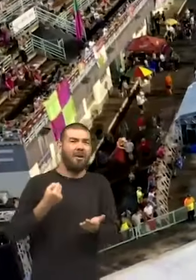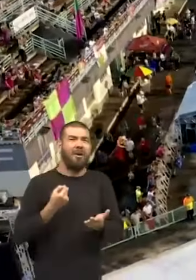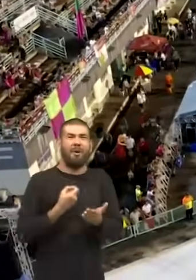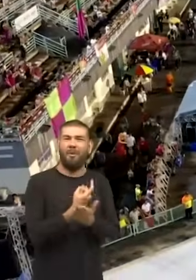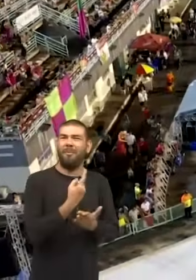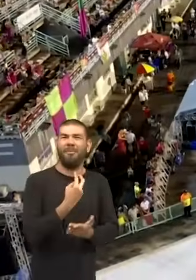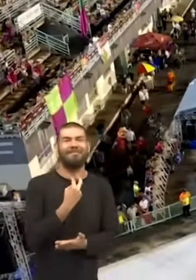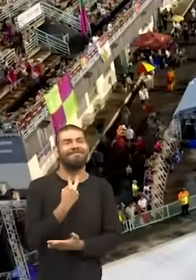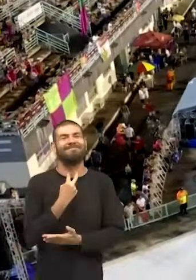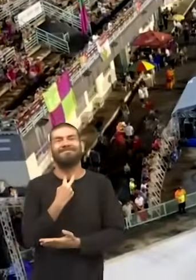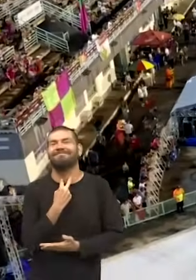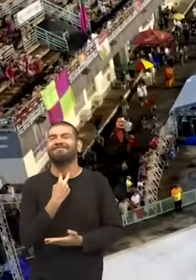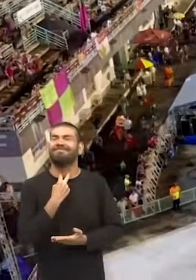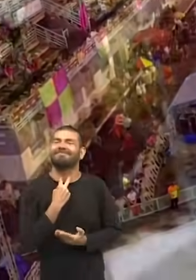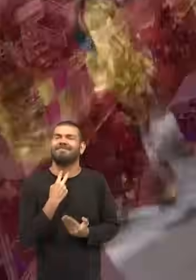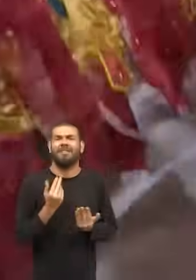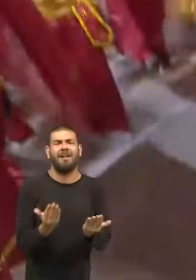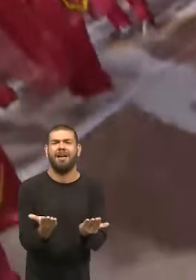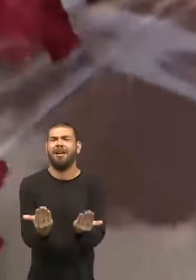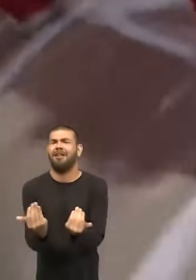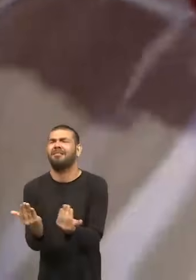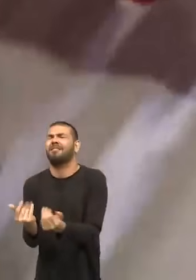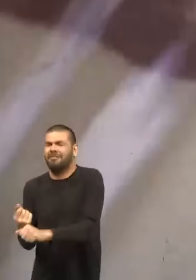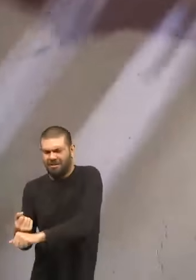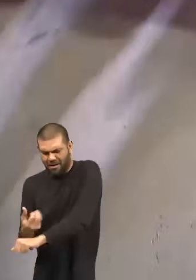Inteligência não se pode